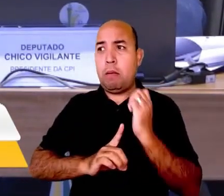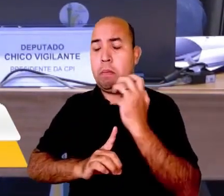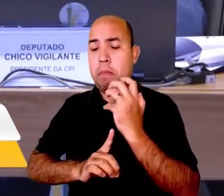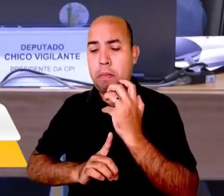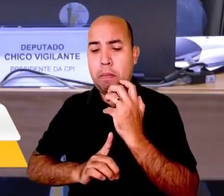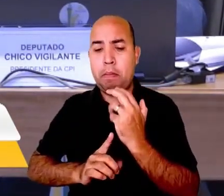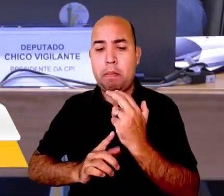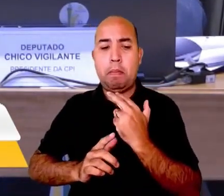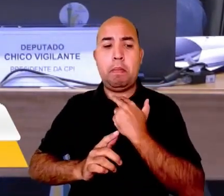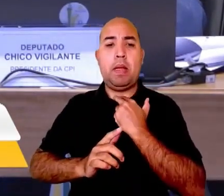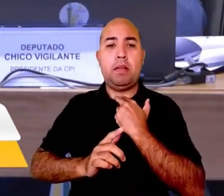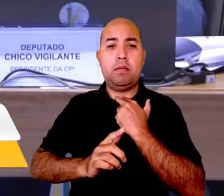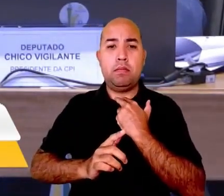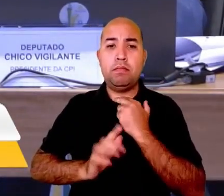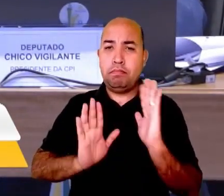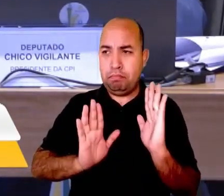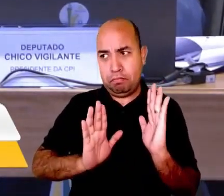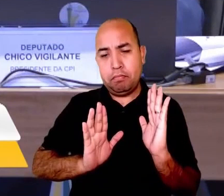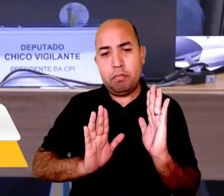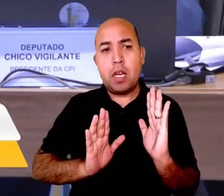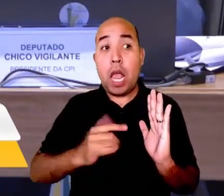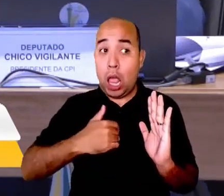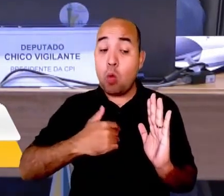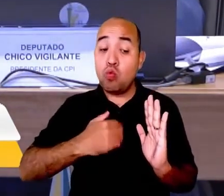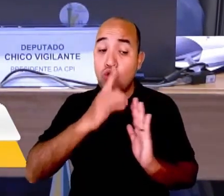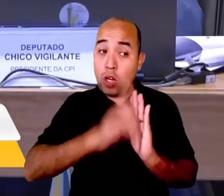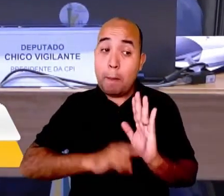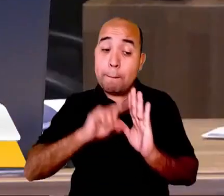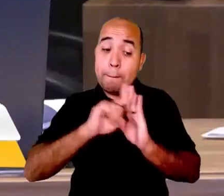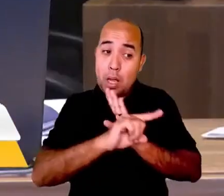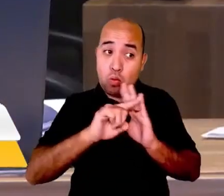dever de fazer as perguntas que eu acho necessário e farei todas. Sim, senhor.